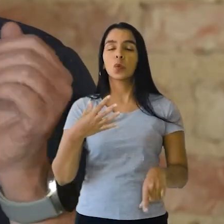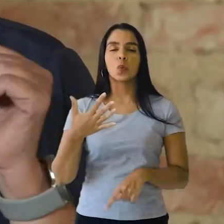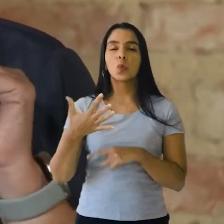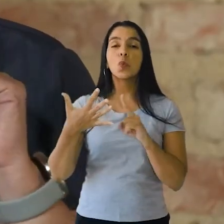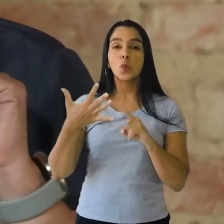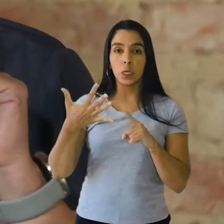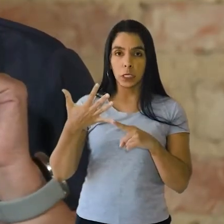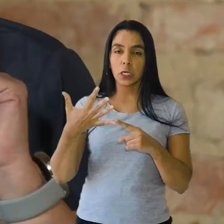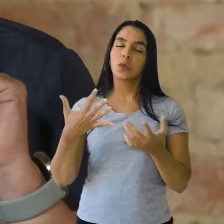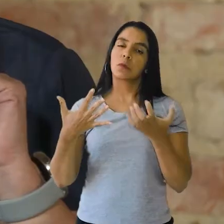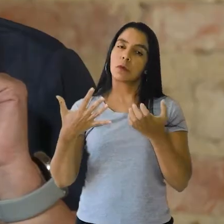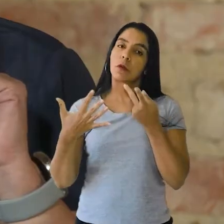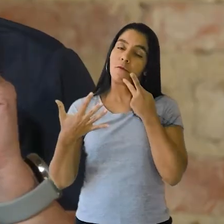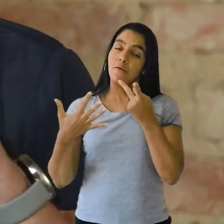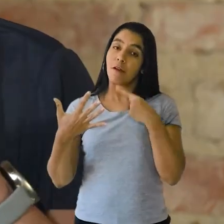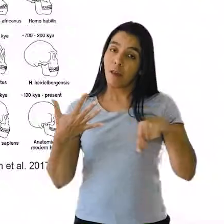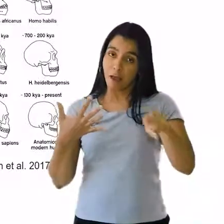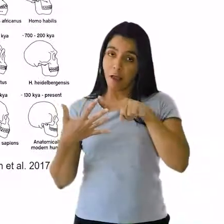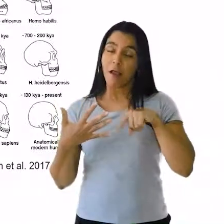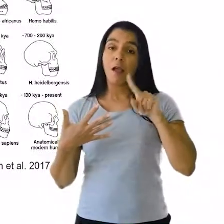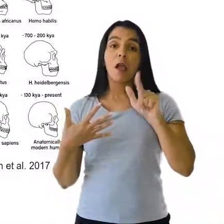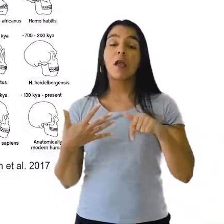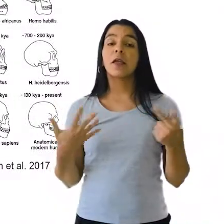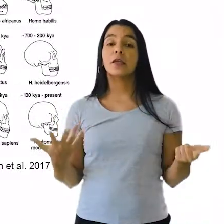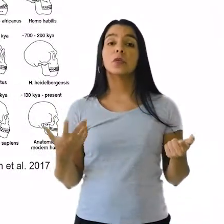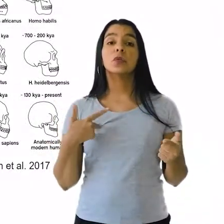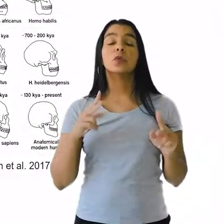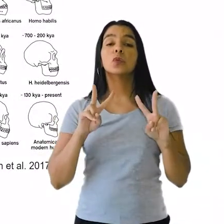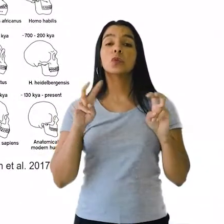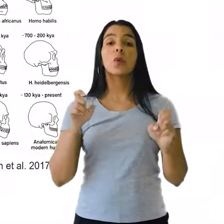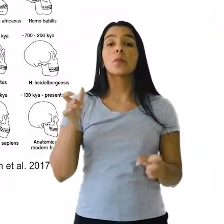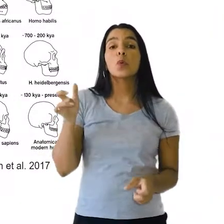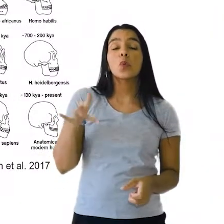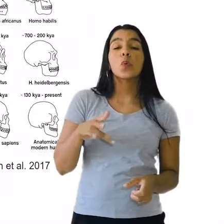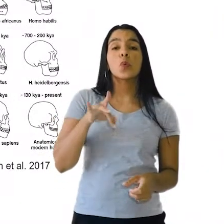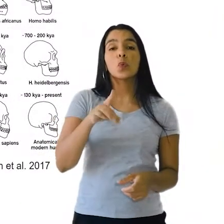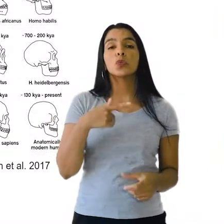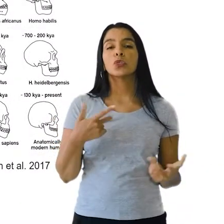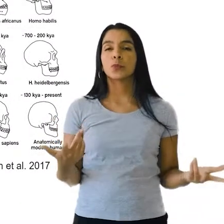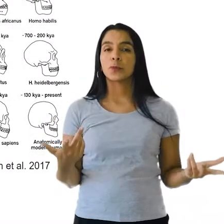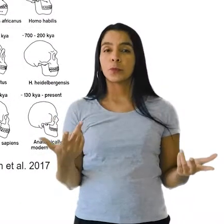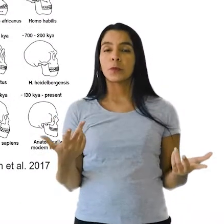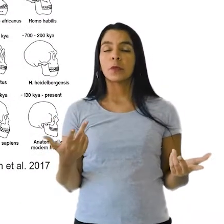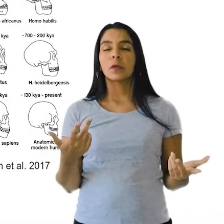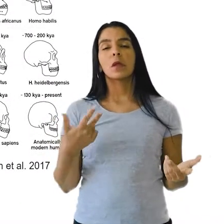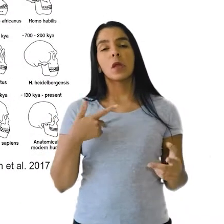por fim, o quinto ponto que eu queria chamar a atenção